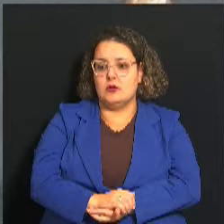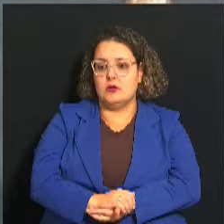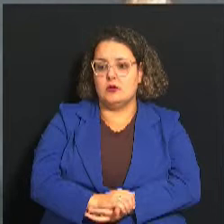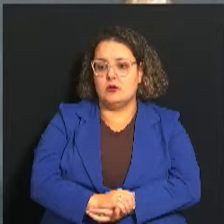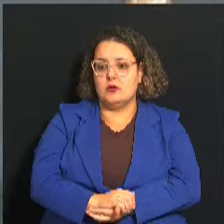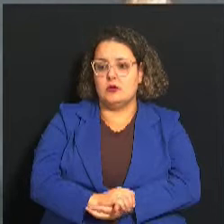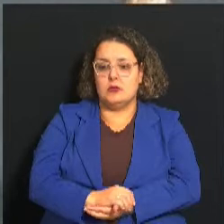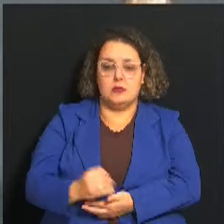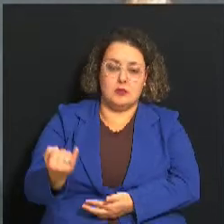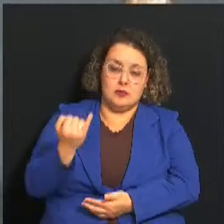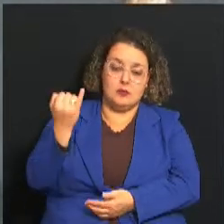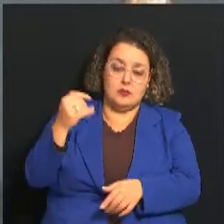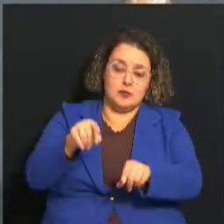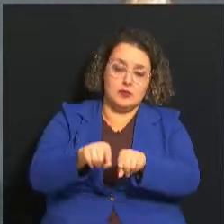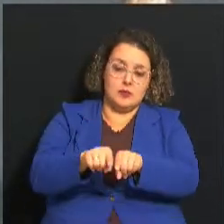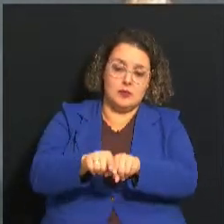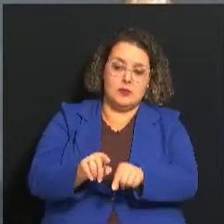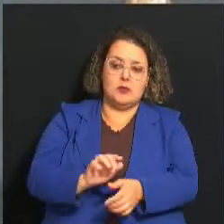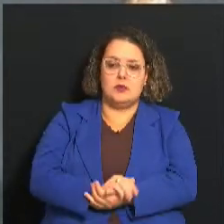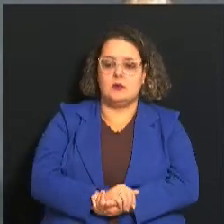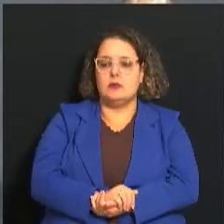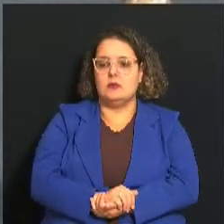importante.